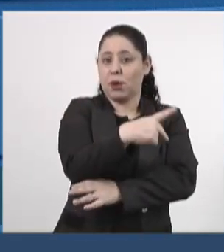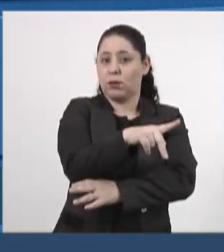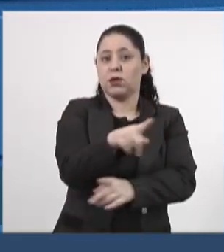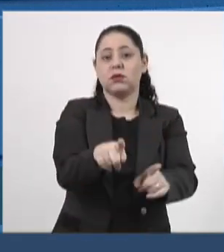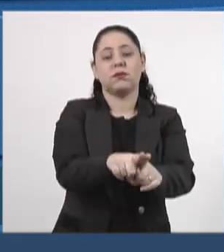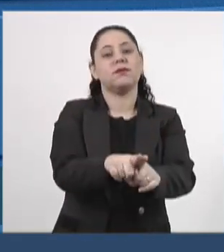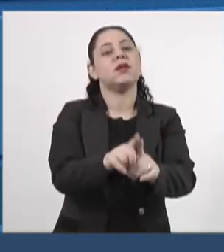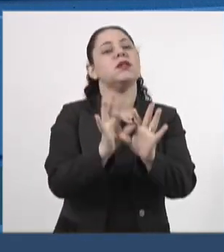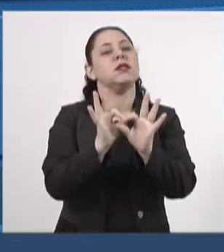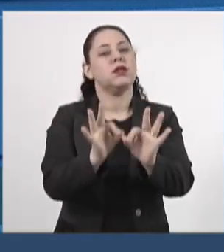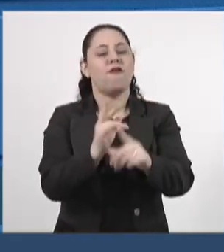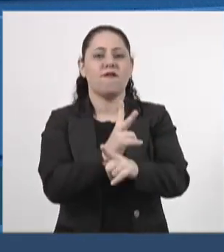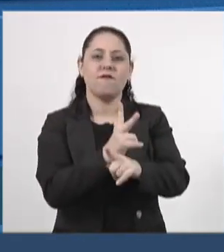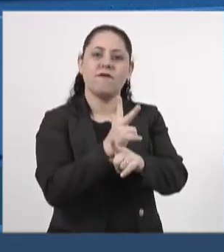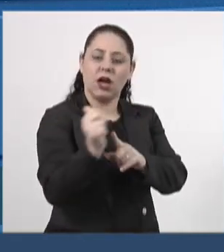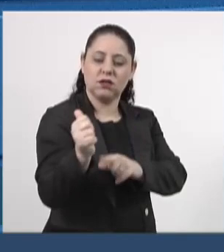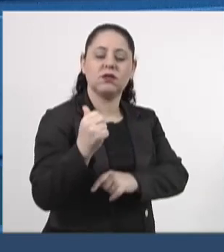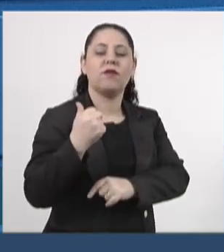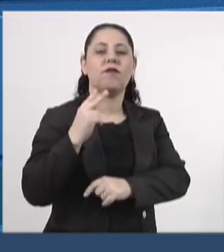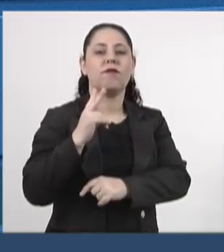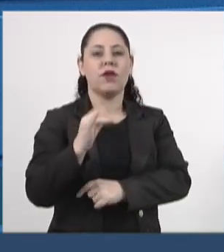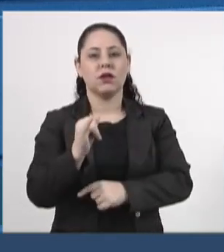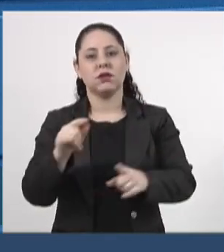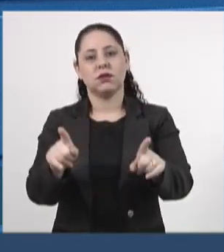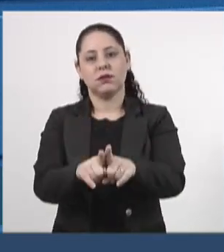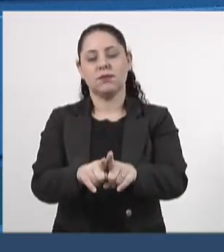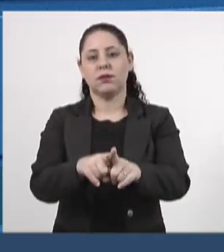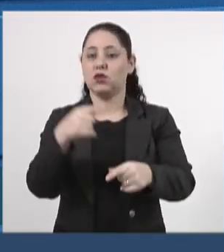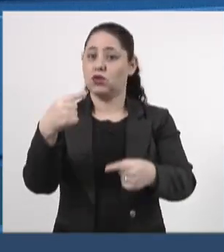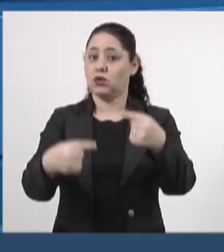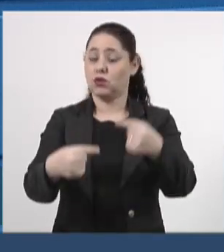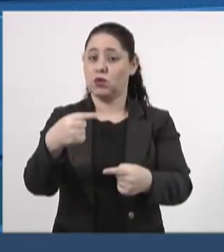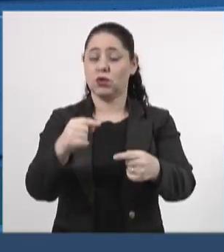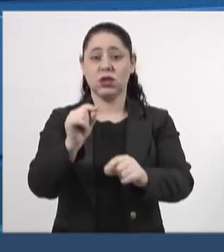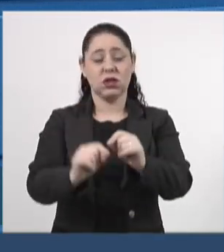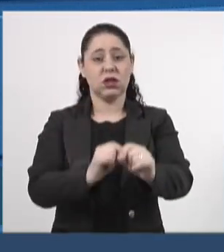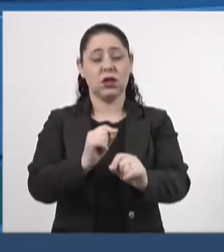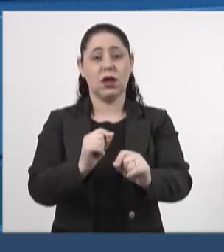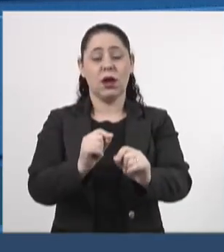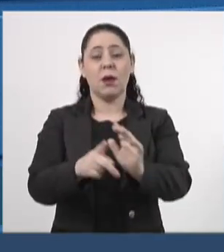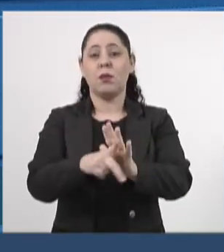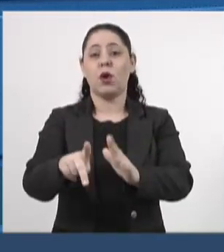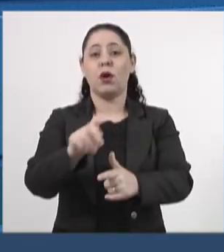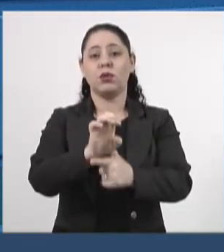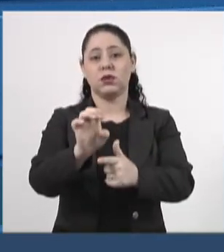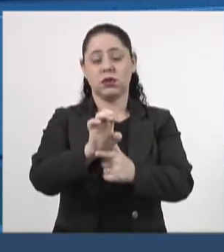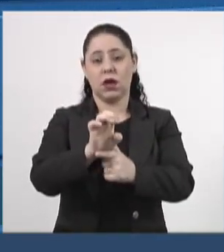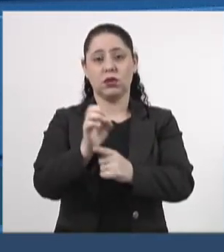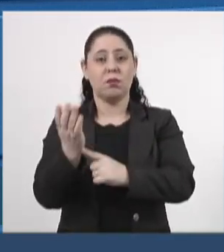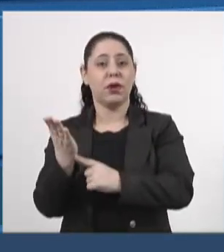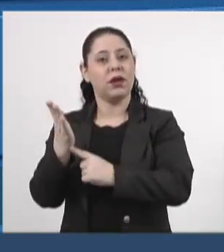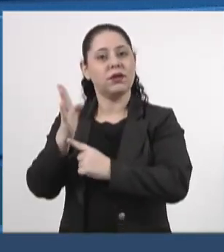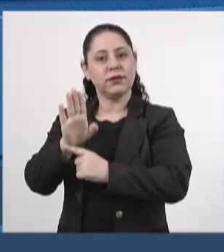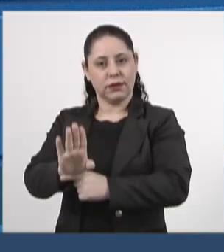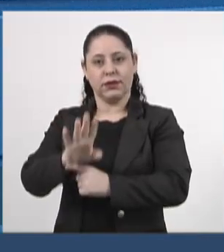absoluta que nós vamos sair vencedores dentro desse... que é uma disputa que é pelo Mato Grosso do Sul, é